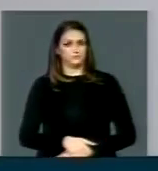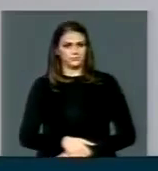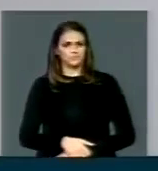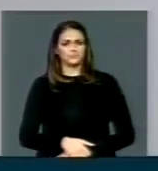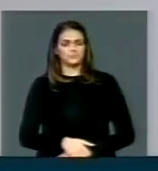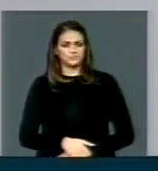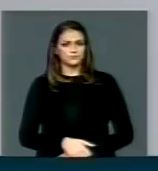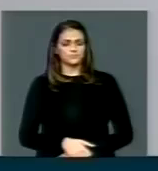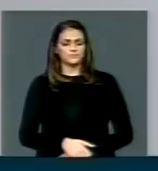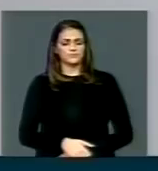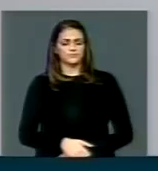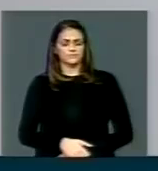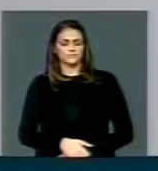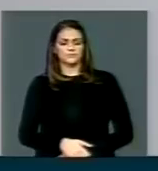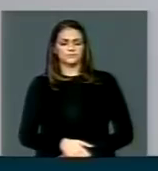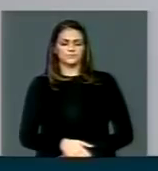governo,